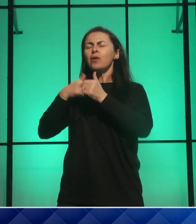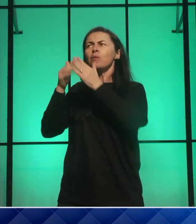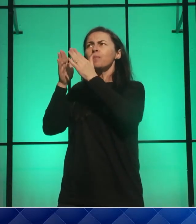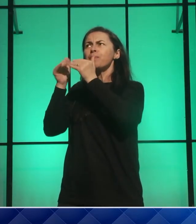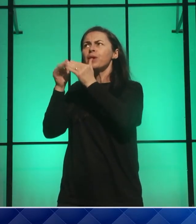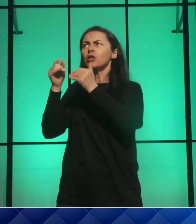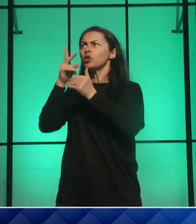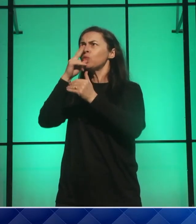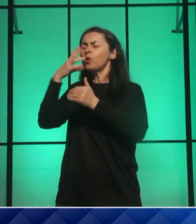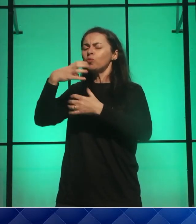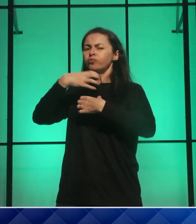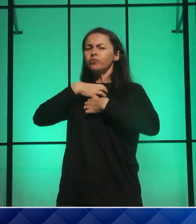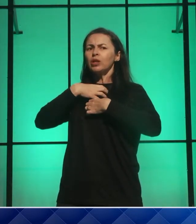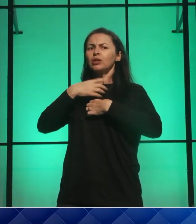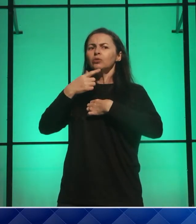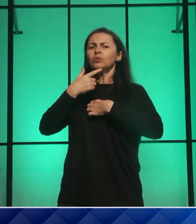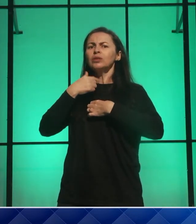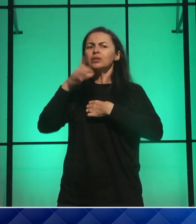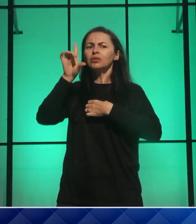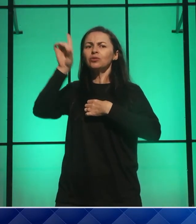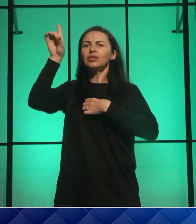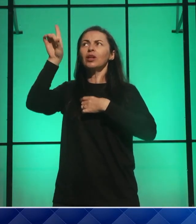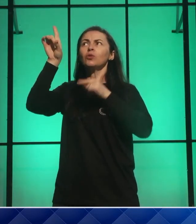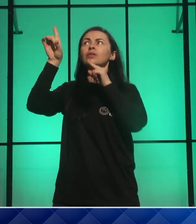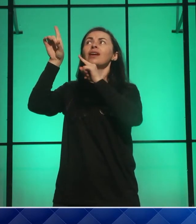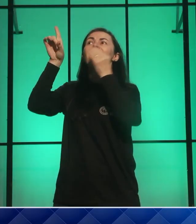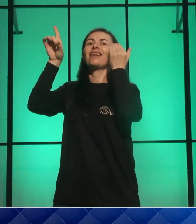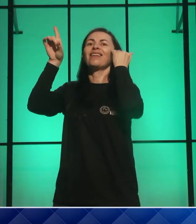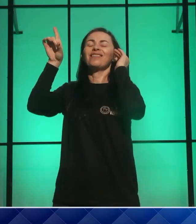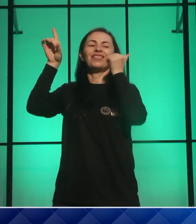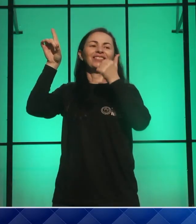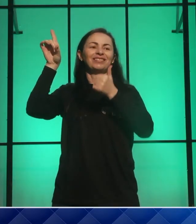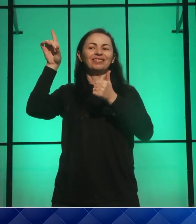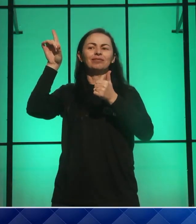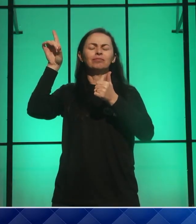Deus, Ele nos ouvirá.